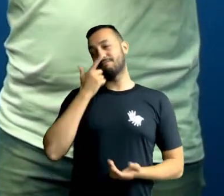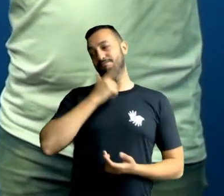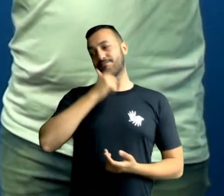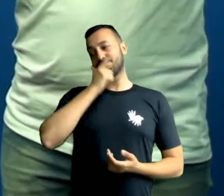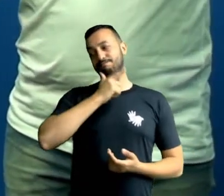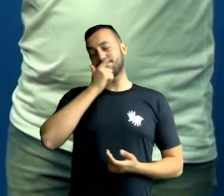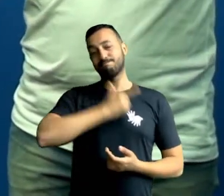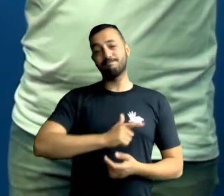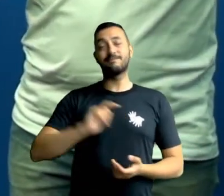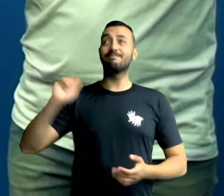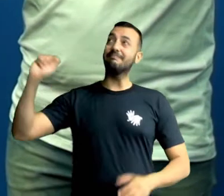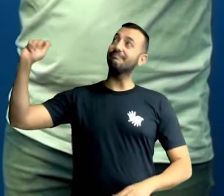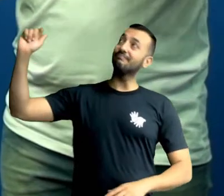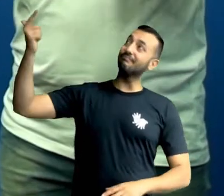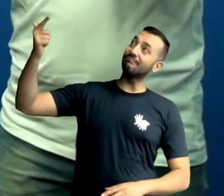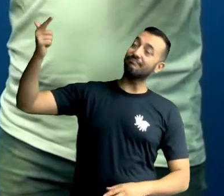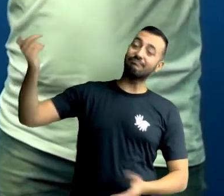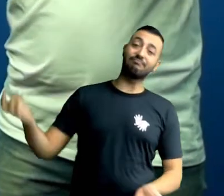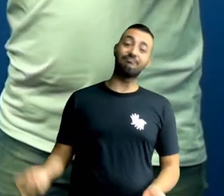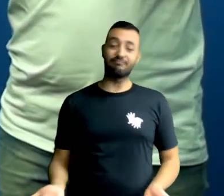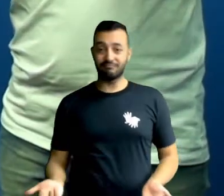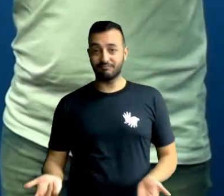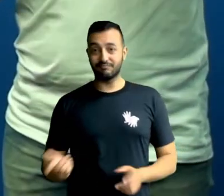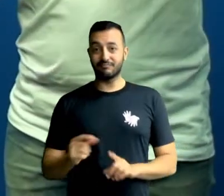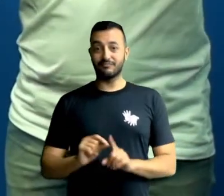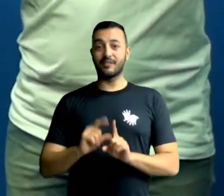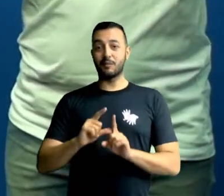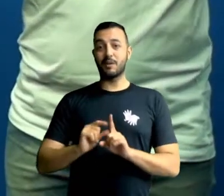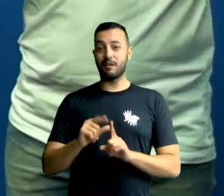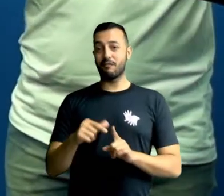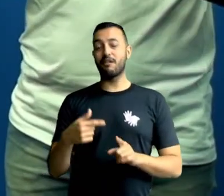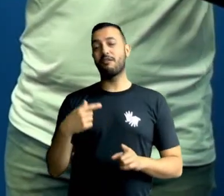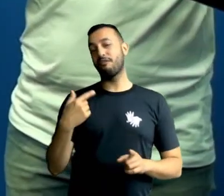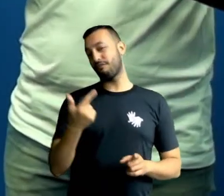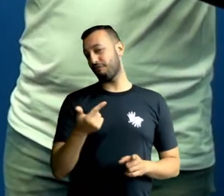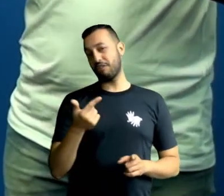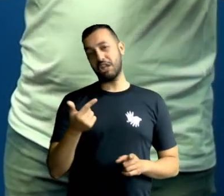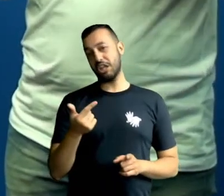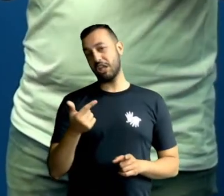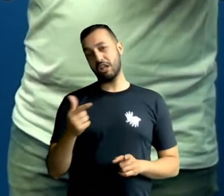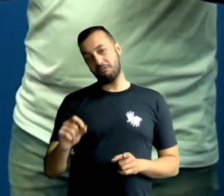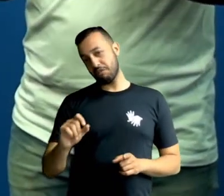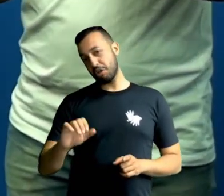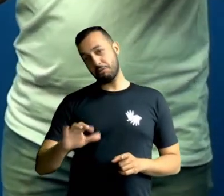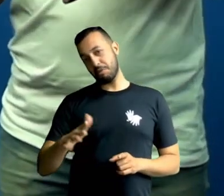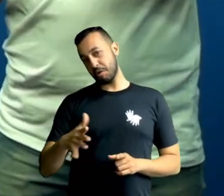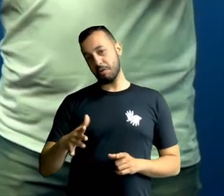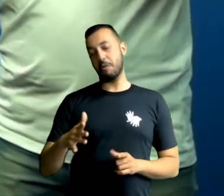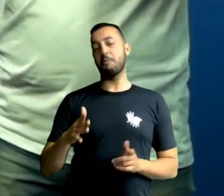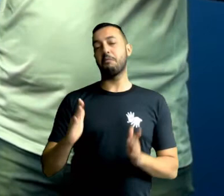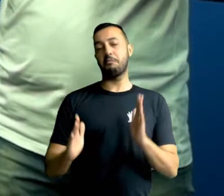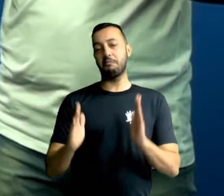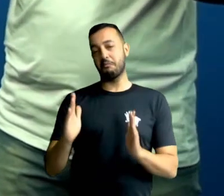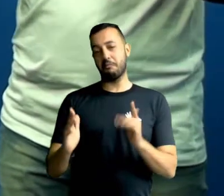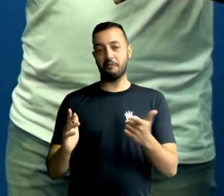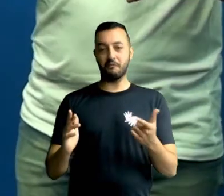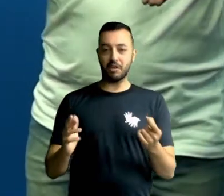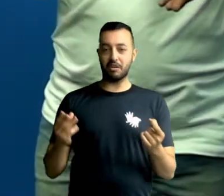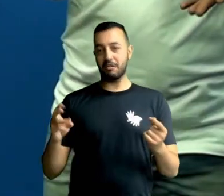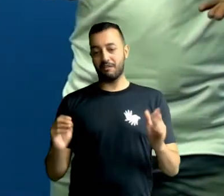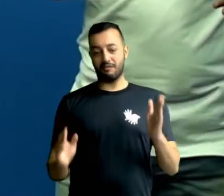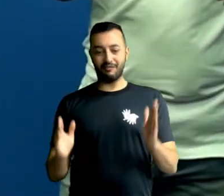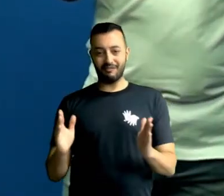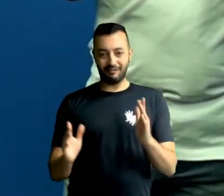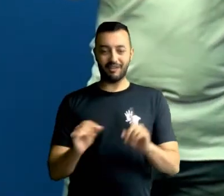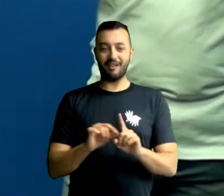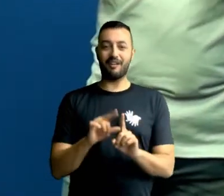temperatura exposta ao sol, em temperatura de 20 e poucos graus Celsius, é uma temperatura ideal para a proliferação de bactérias que